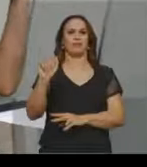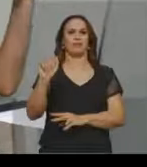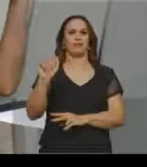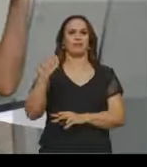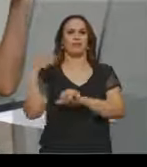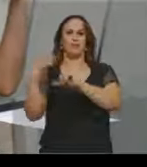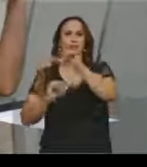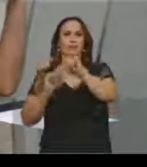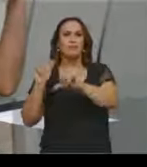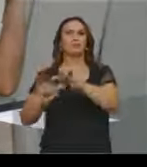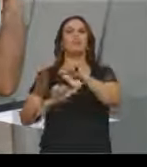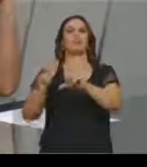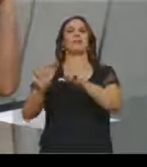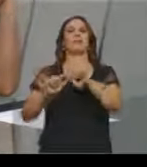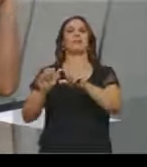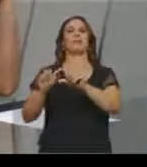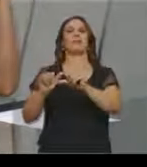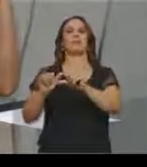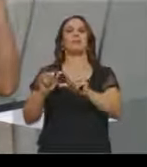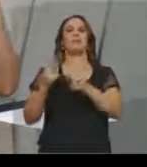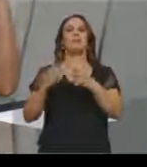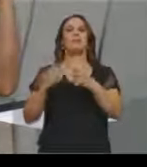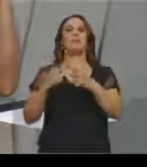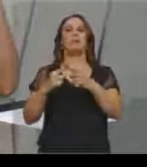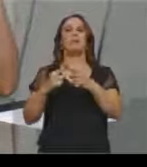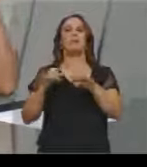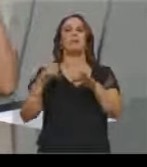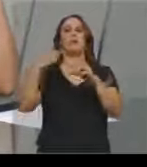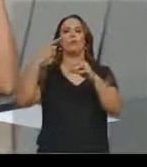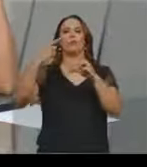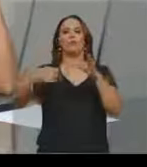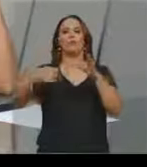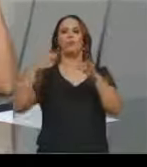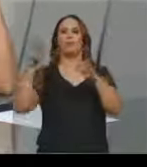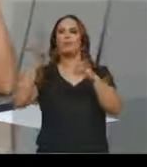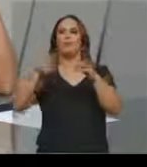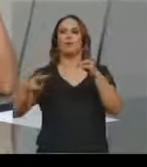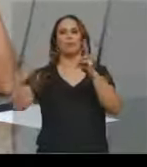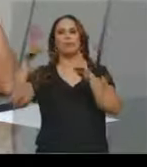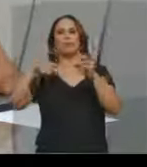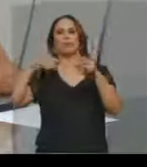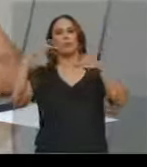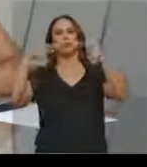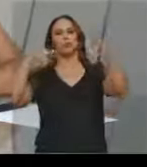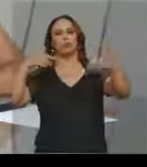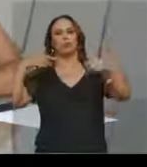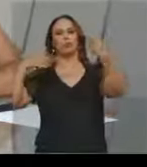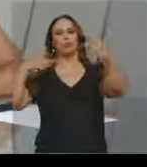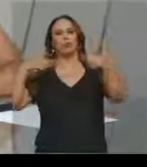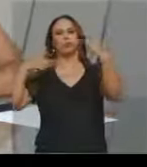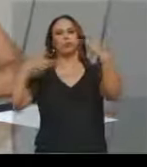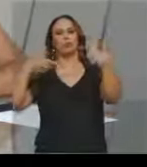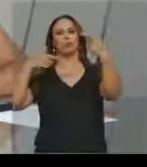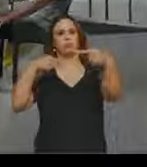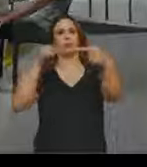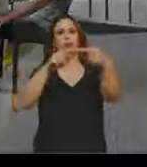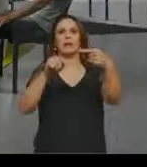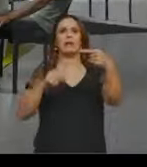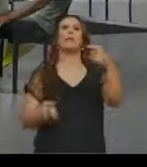seriam implantadas ali naqueles moinhos para captar a luz do sol e ali fazer a transformação com energia elétrica. São